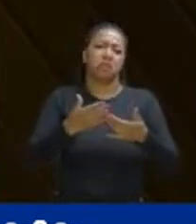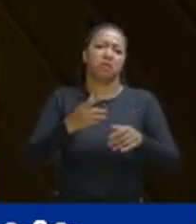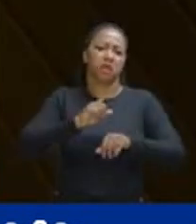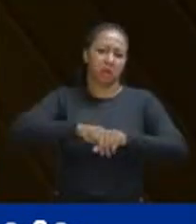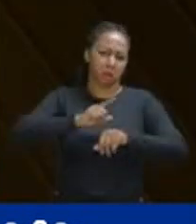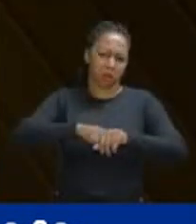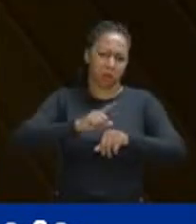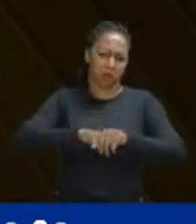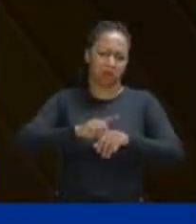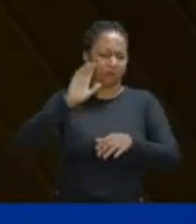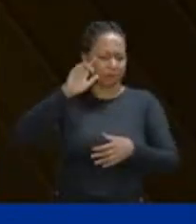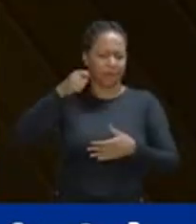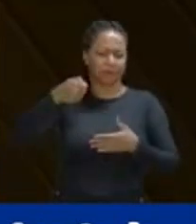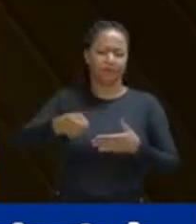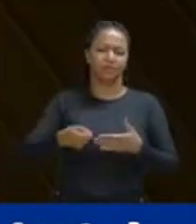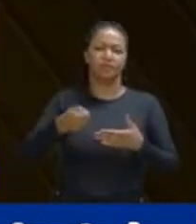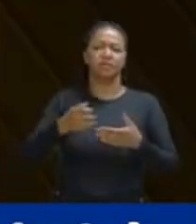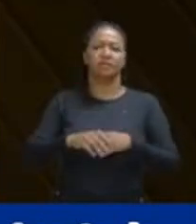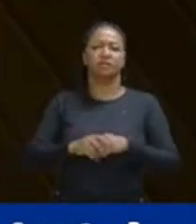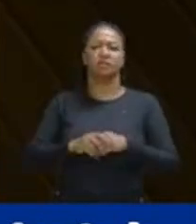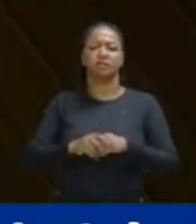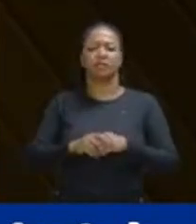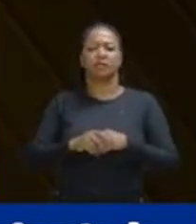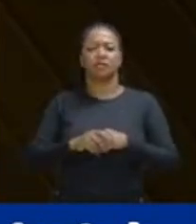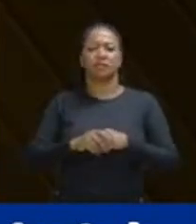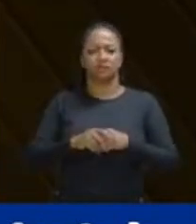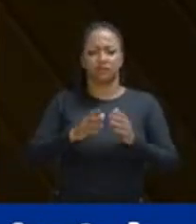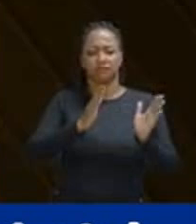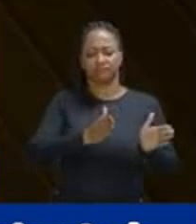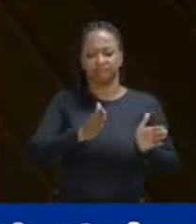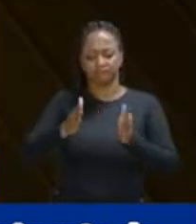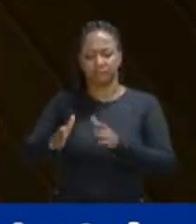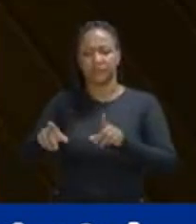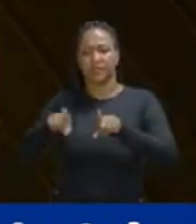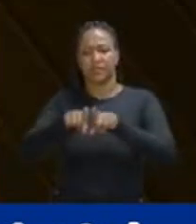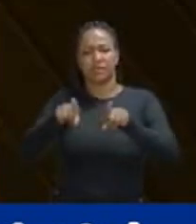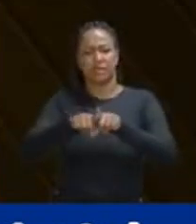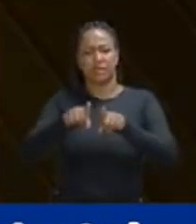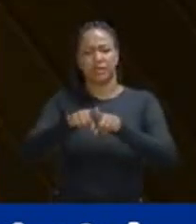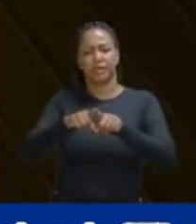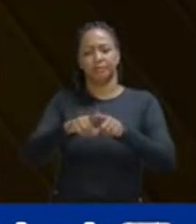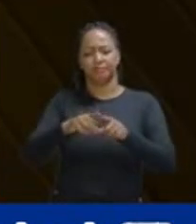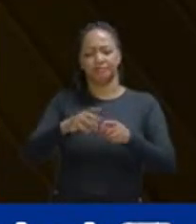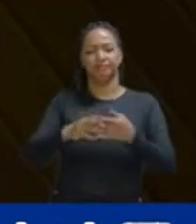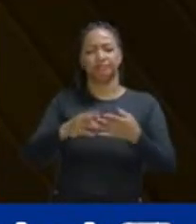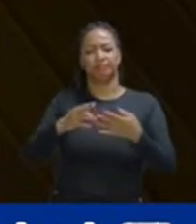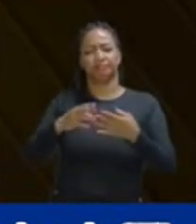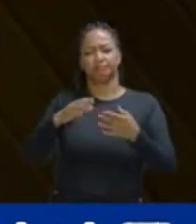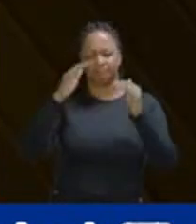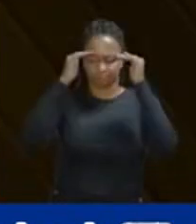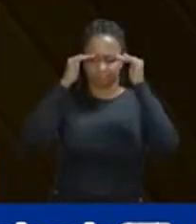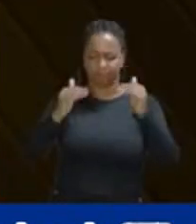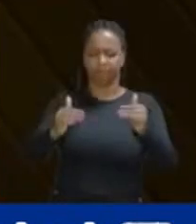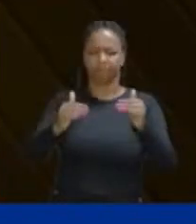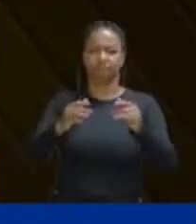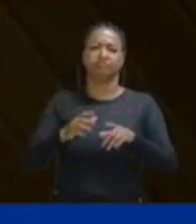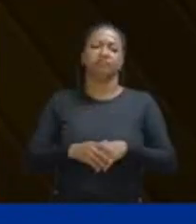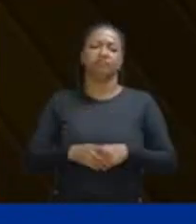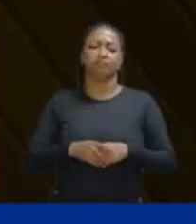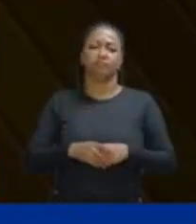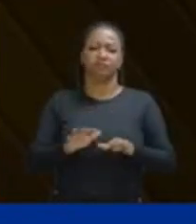meio de ação rescisória, de ação declaratória de nulidade, de impugnação ao cumprimento de sentença ou de simples